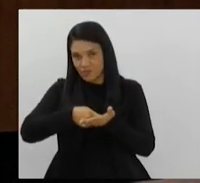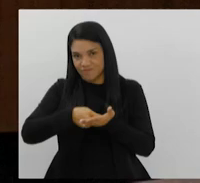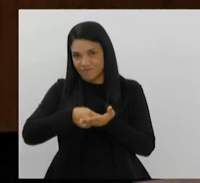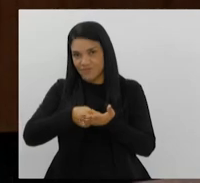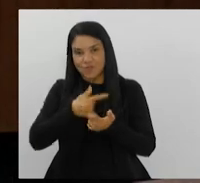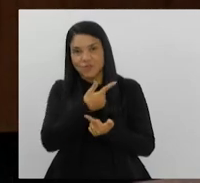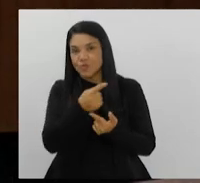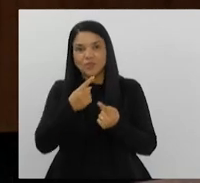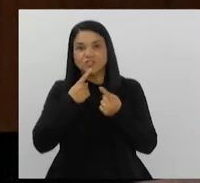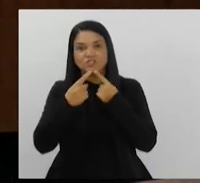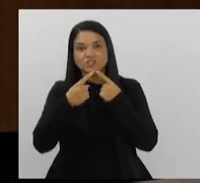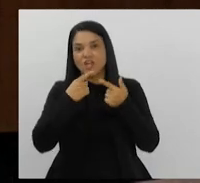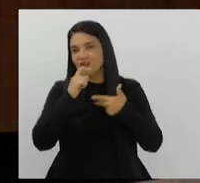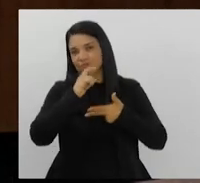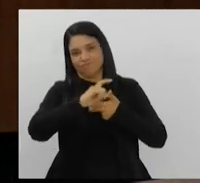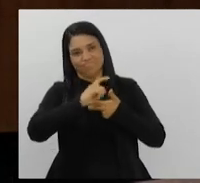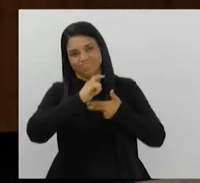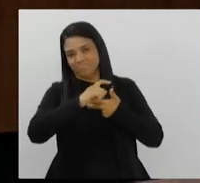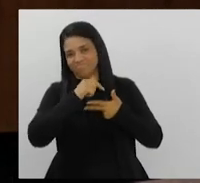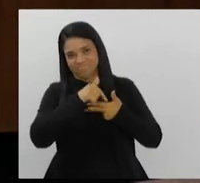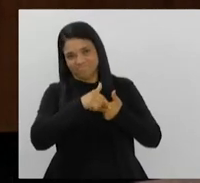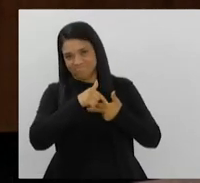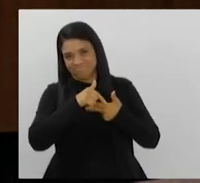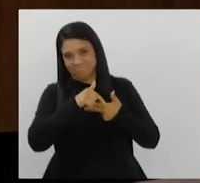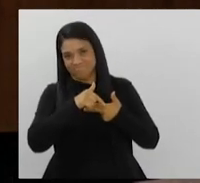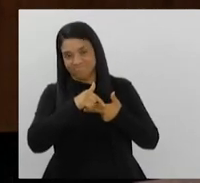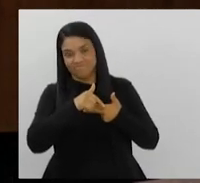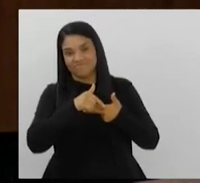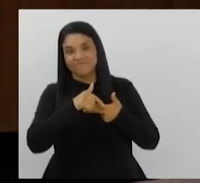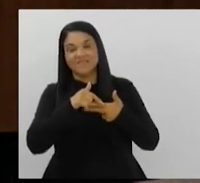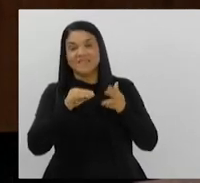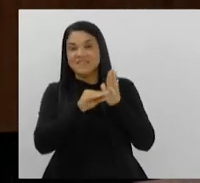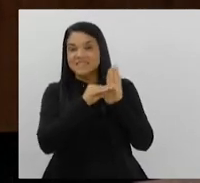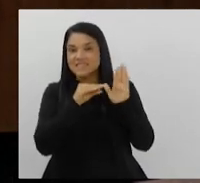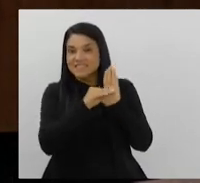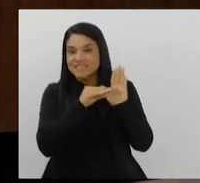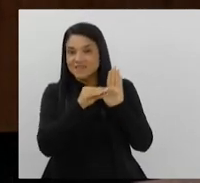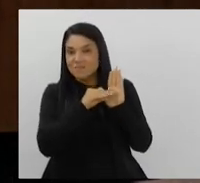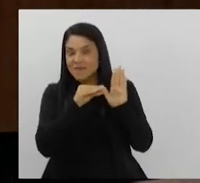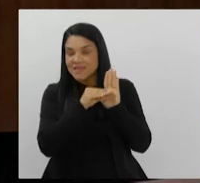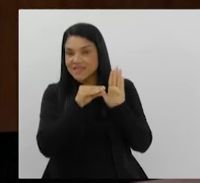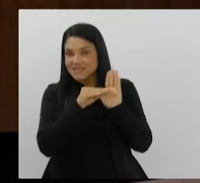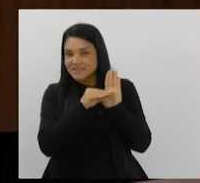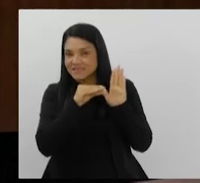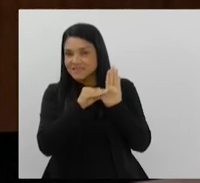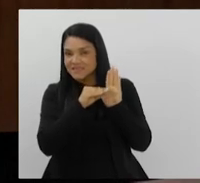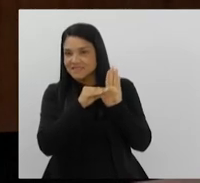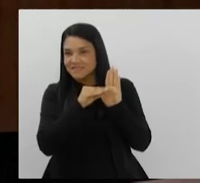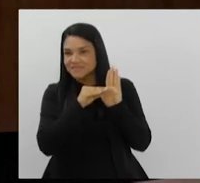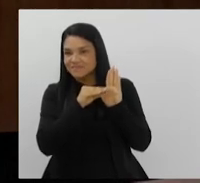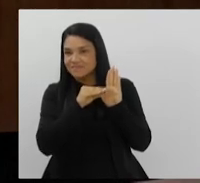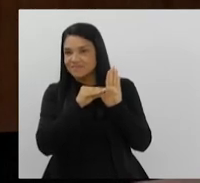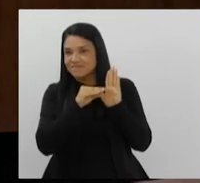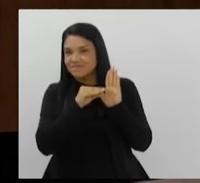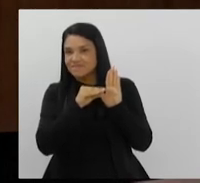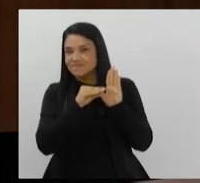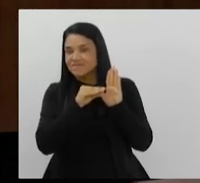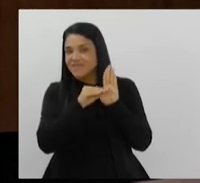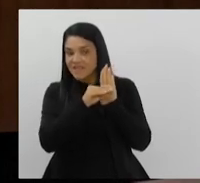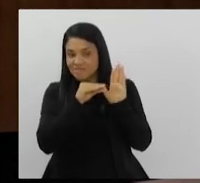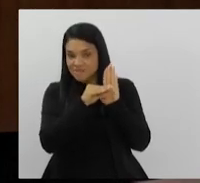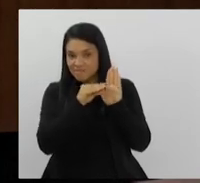diálogo com o Poder Executivo nesse sentido. As emendas todas são sujeitas a que sejam, para